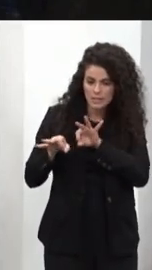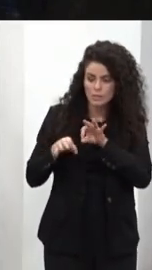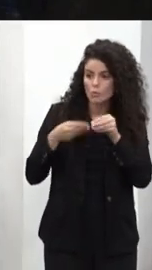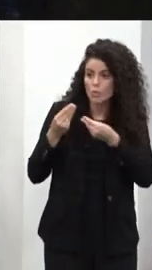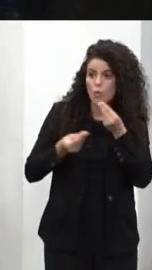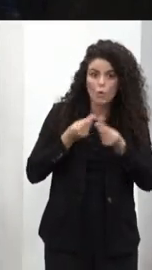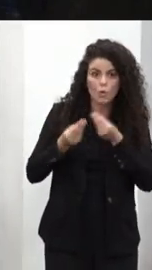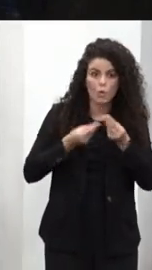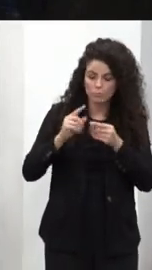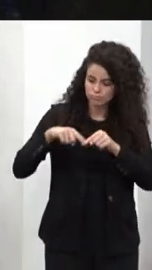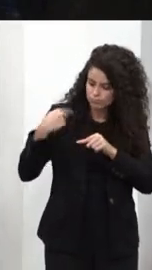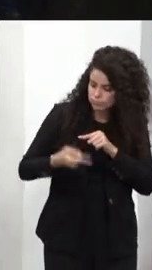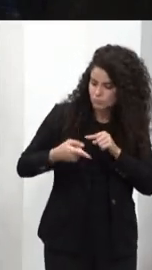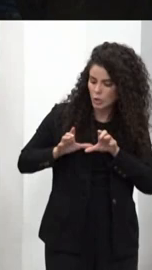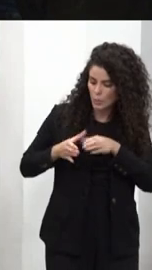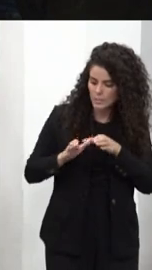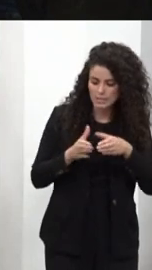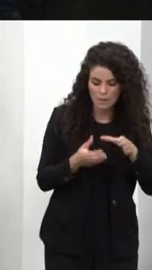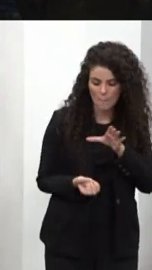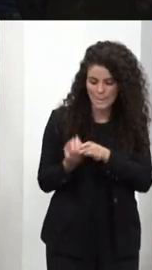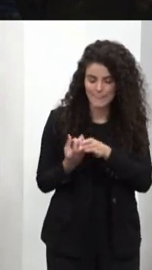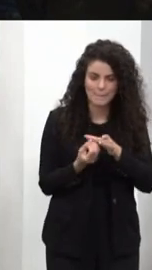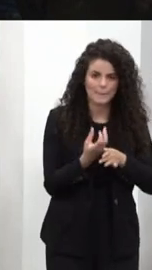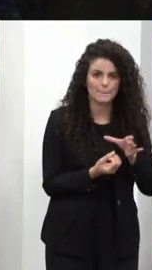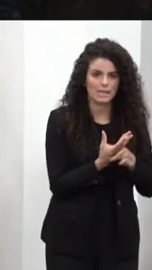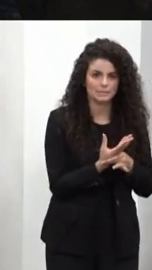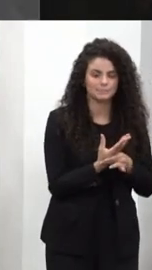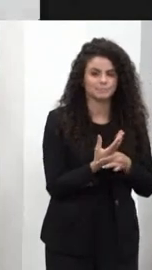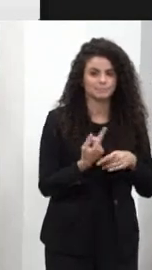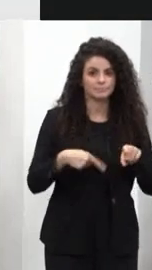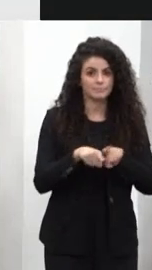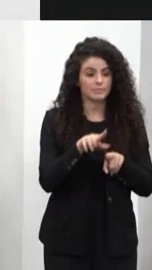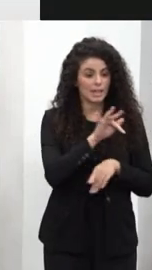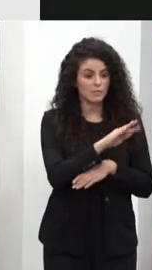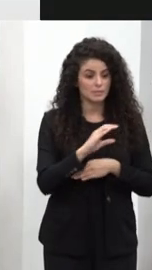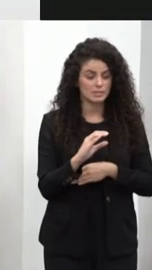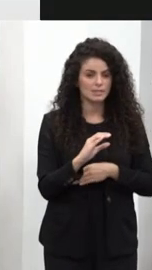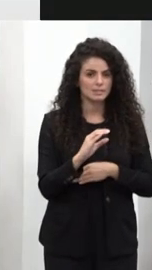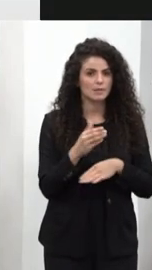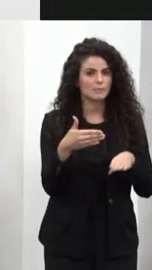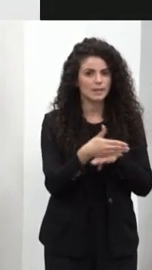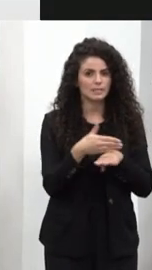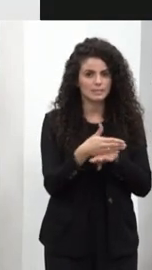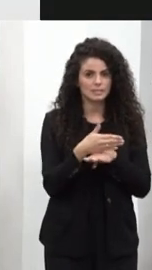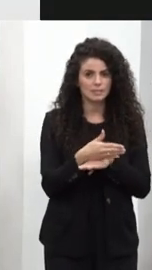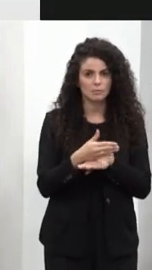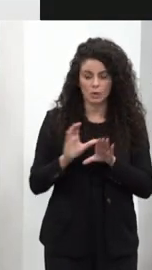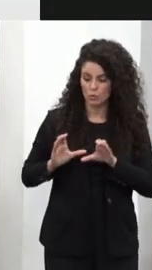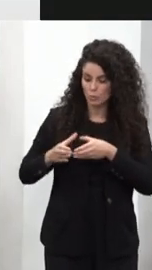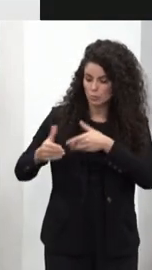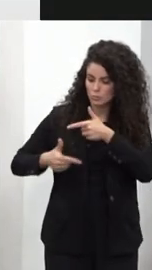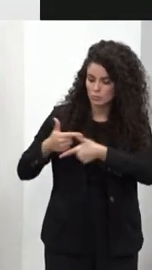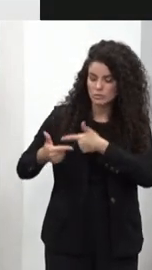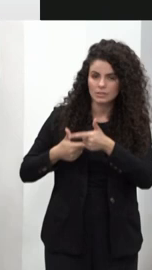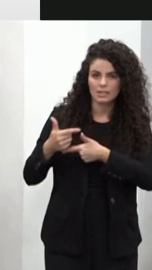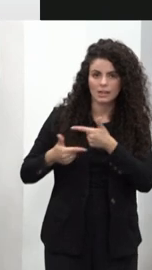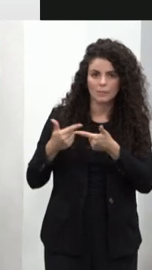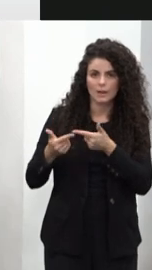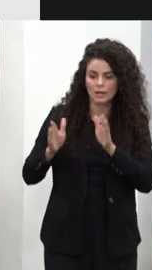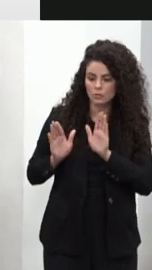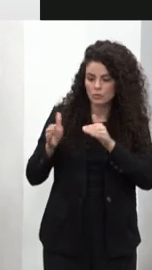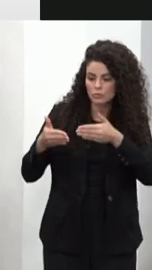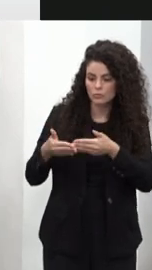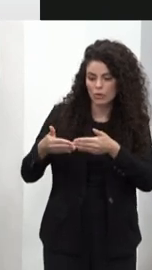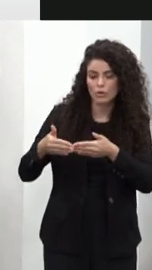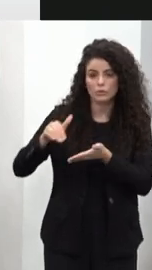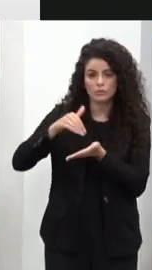compor posteriormente as comissões aí FCC também participa no GT de regulamentação no fórum Nacional de